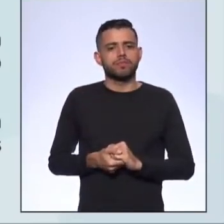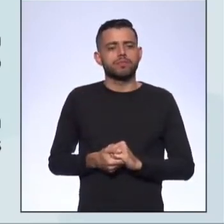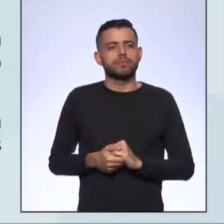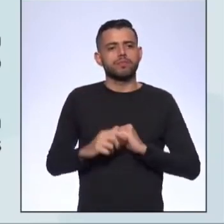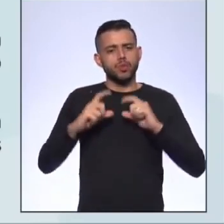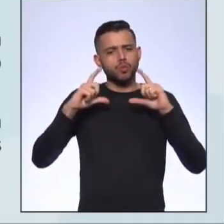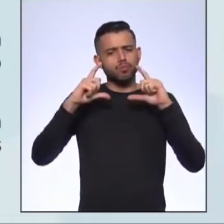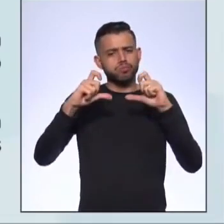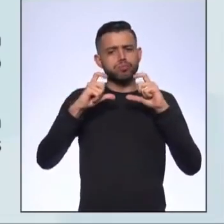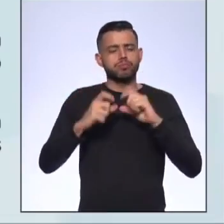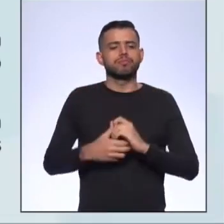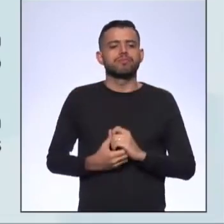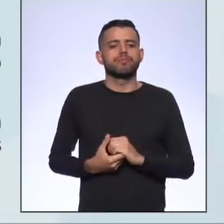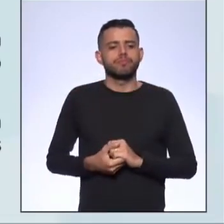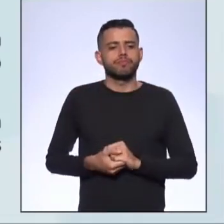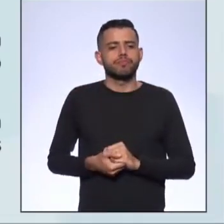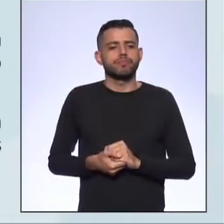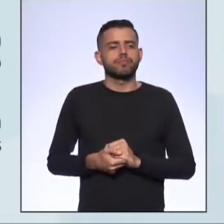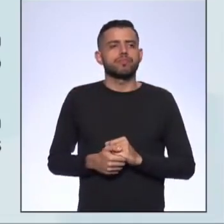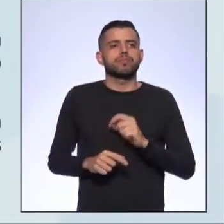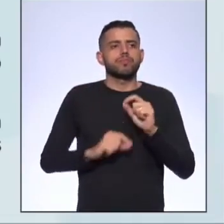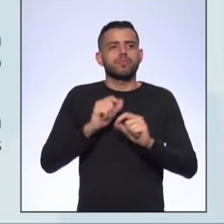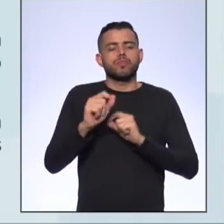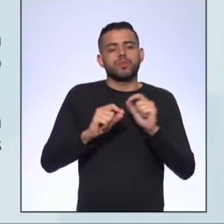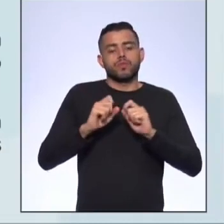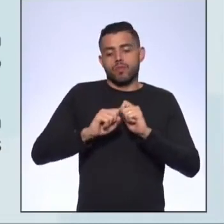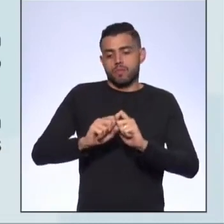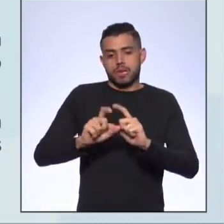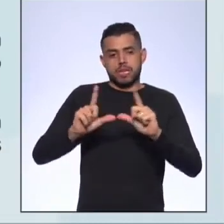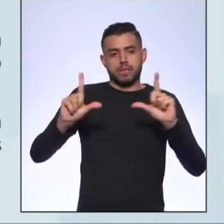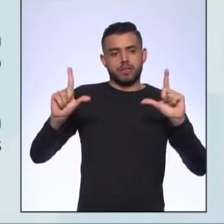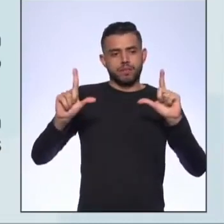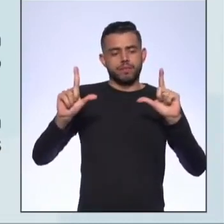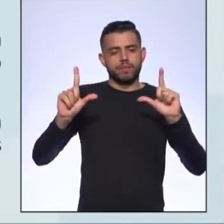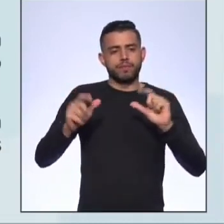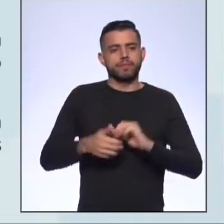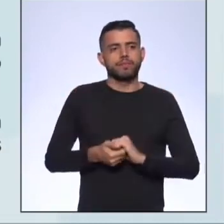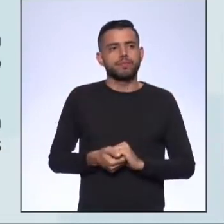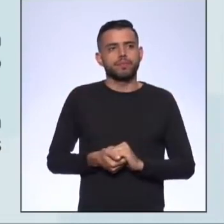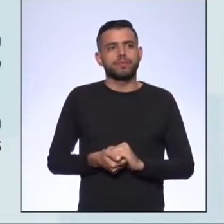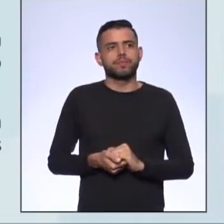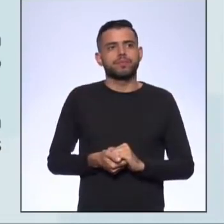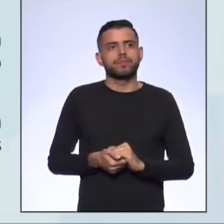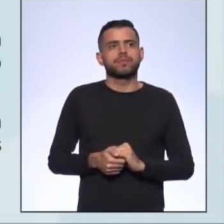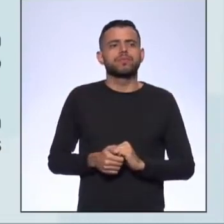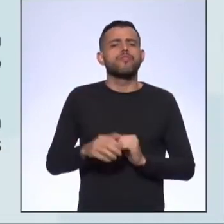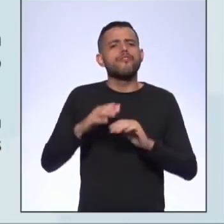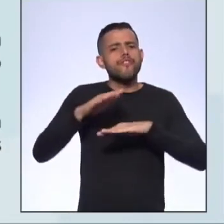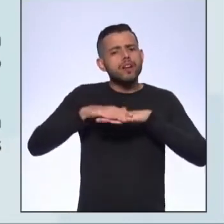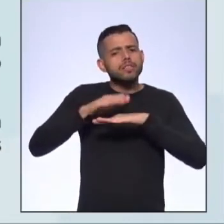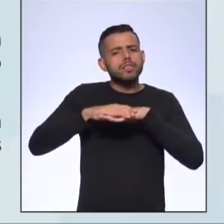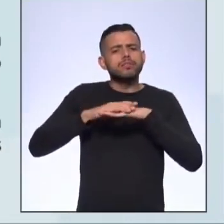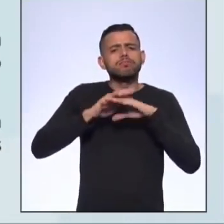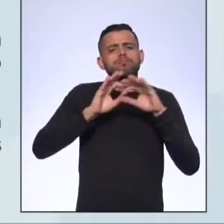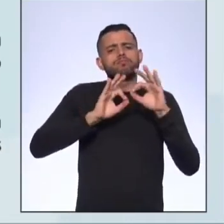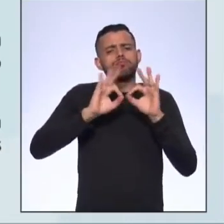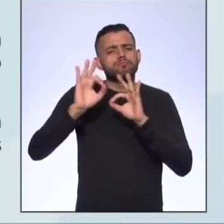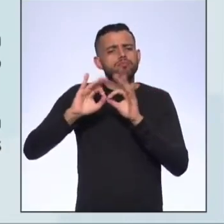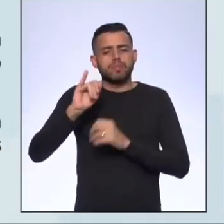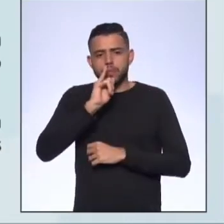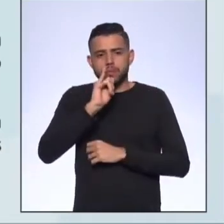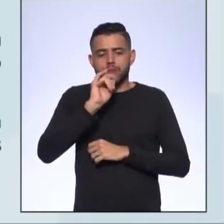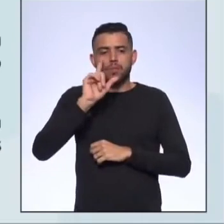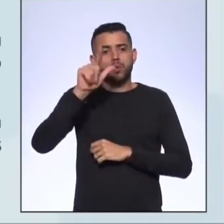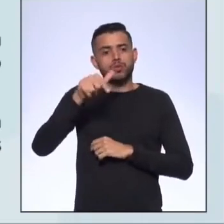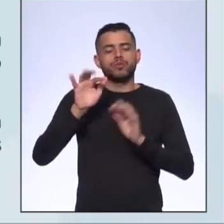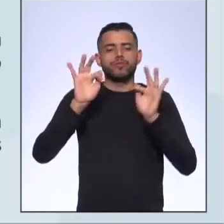aí. E depois o que eu vou fazer? Eu vou lá, vou abrir o simulador, vamos fazer, né, toda a simulação e no final a gente vai retomar essas